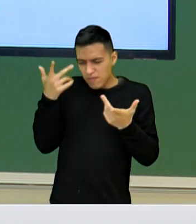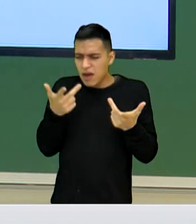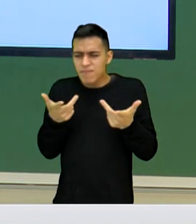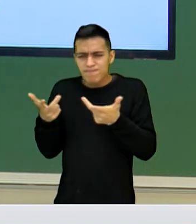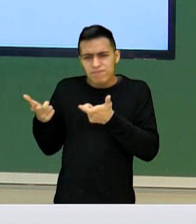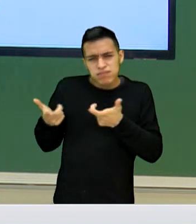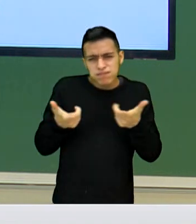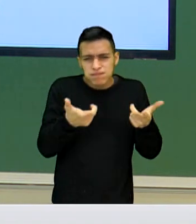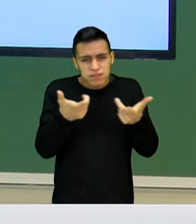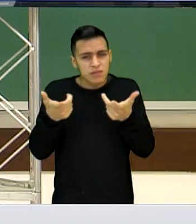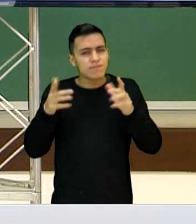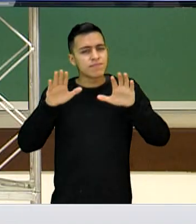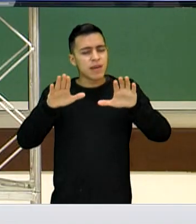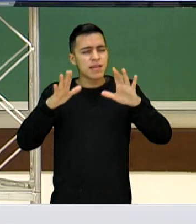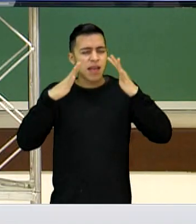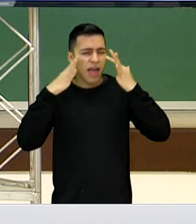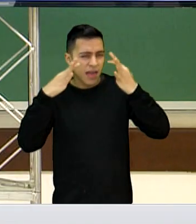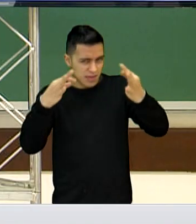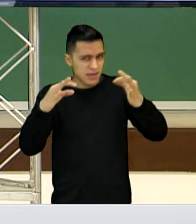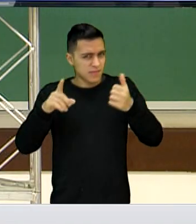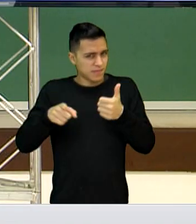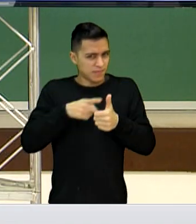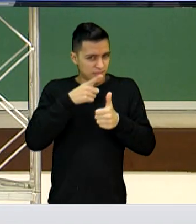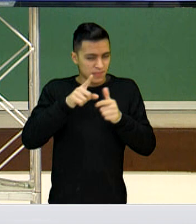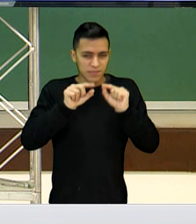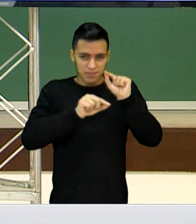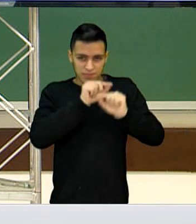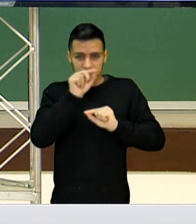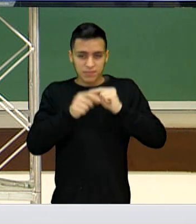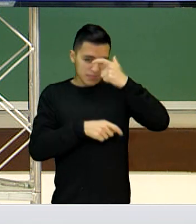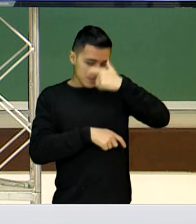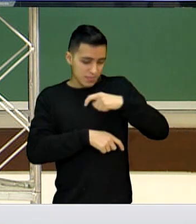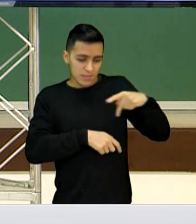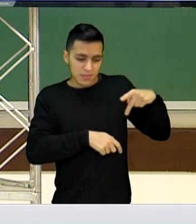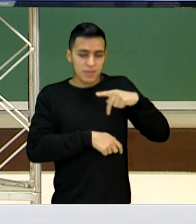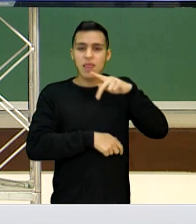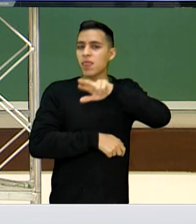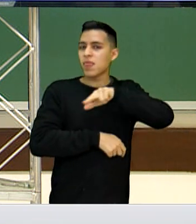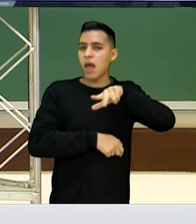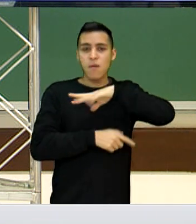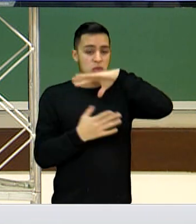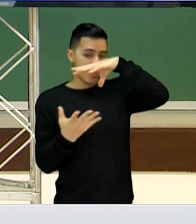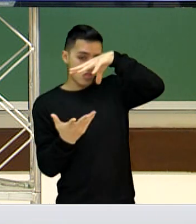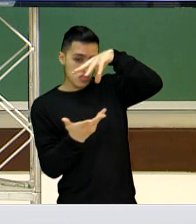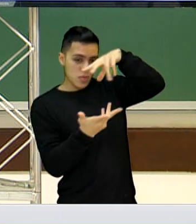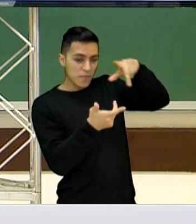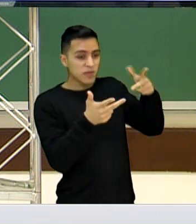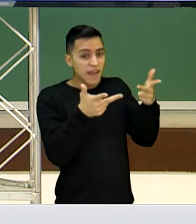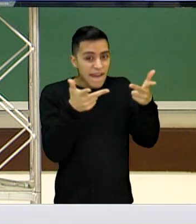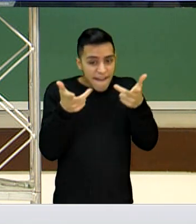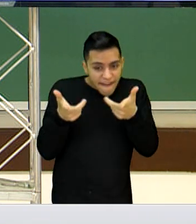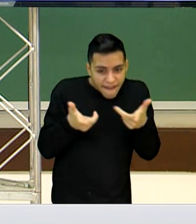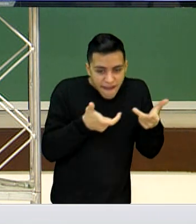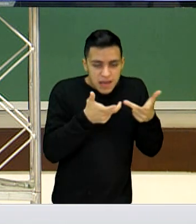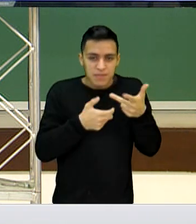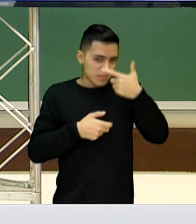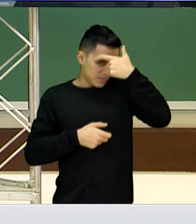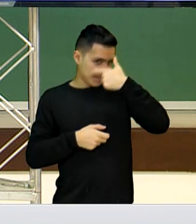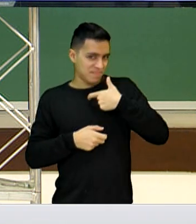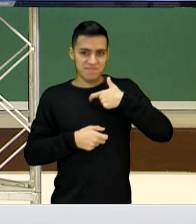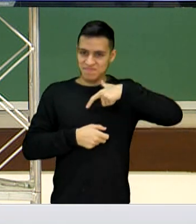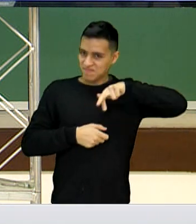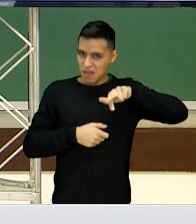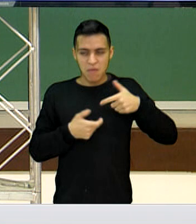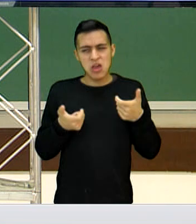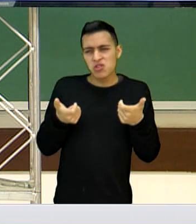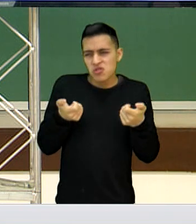Bom, eu quero fazer uma ressalva antes de tudo. A professora Maísa não é do mundo dos gamers, né? A professora Maísa não